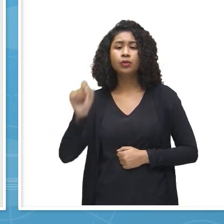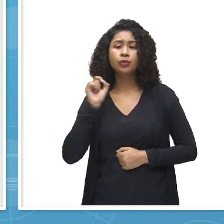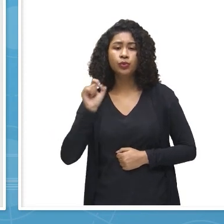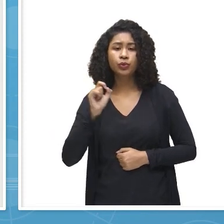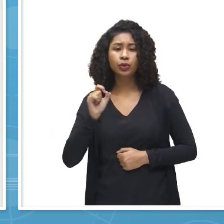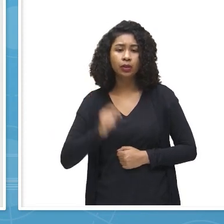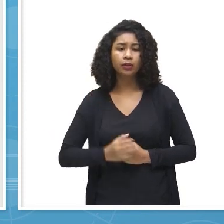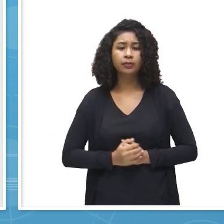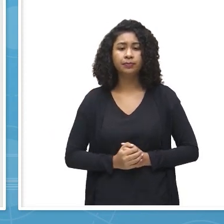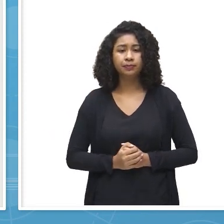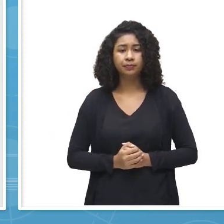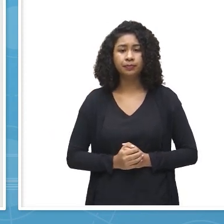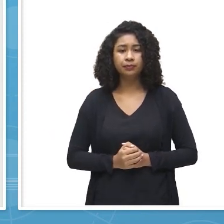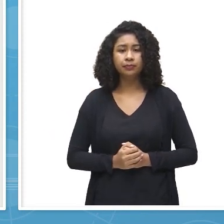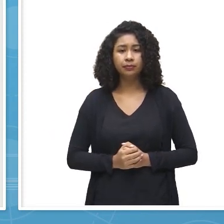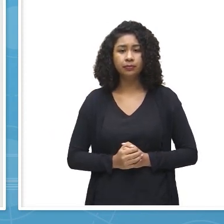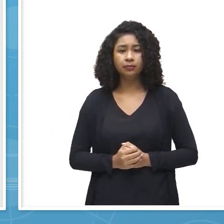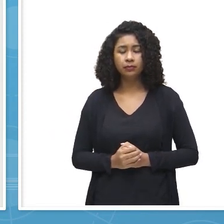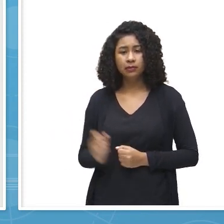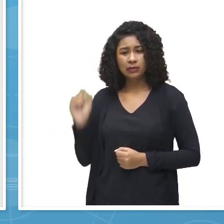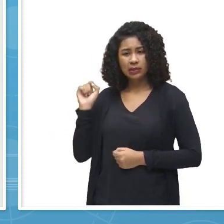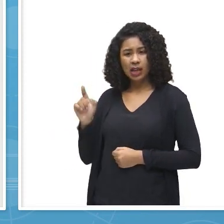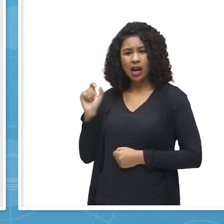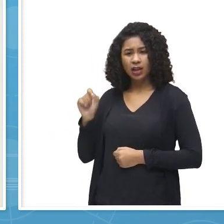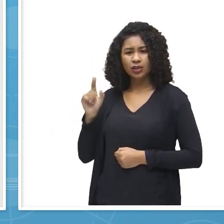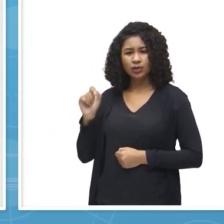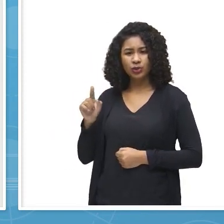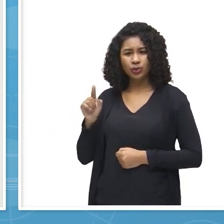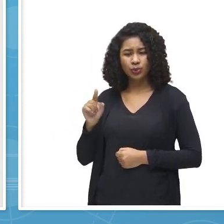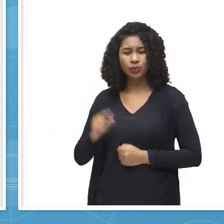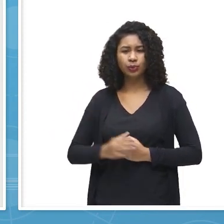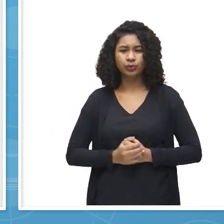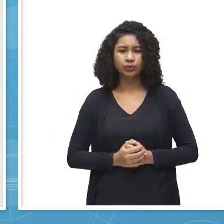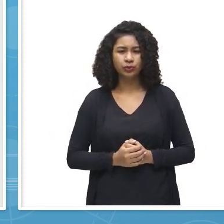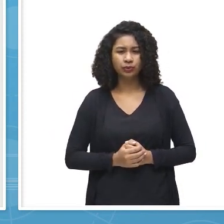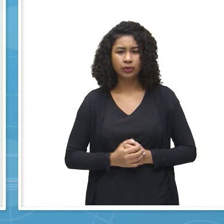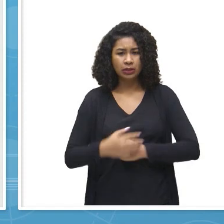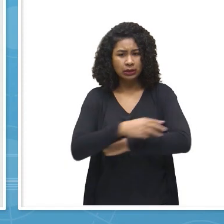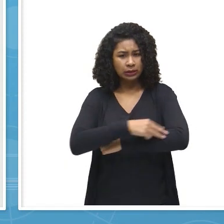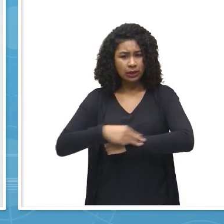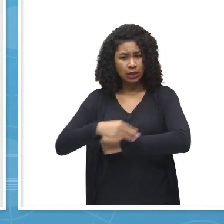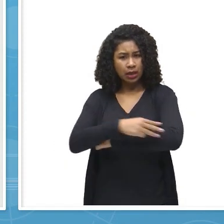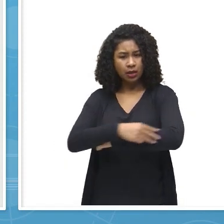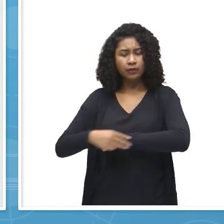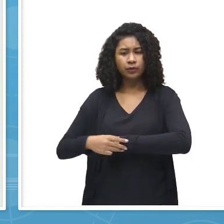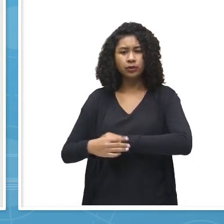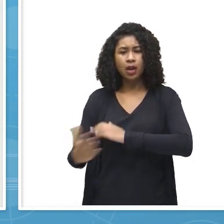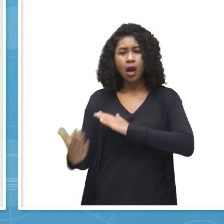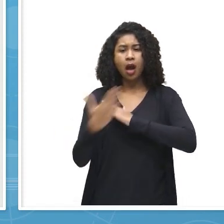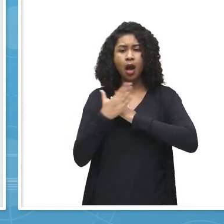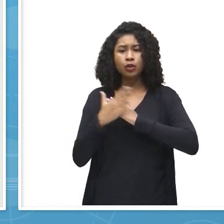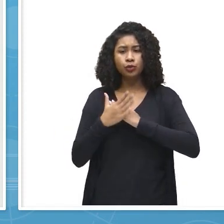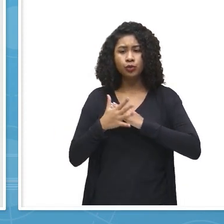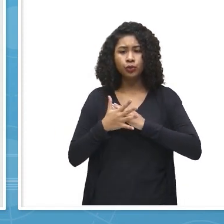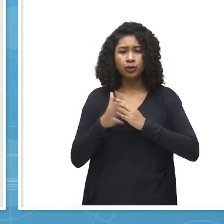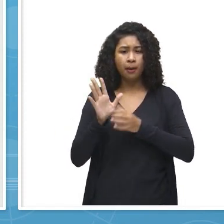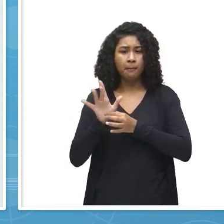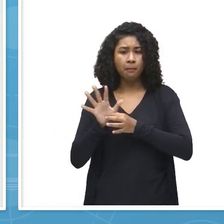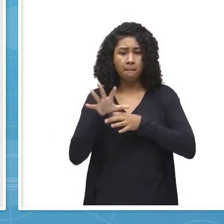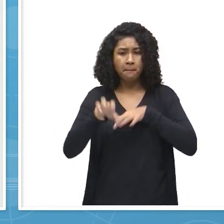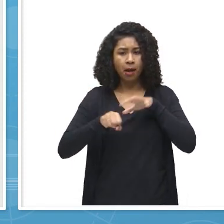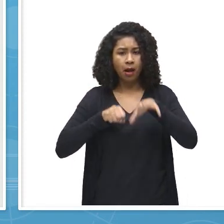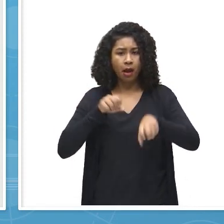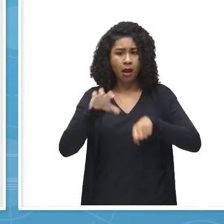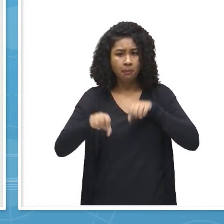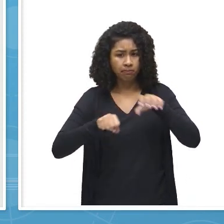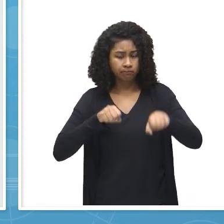aqui que são terminações nervosas que vão nos ajudar no sentido do tato também, né? Na nossa pele. Então, essa